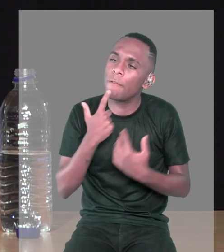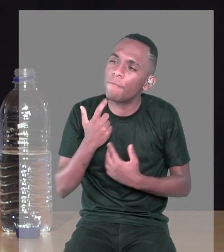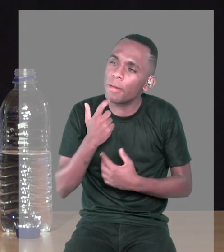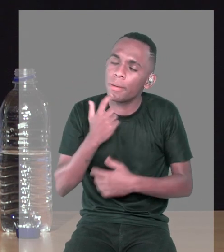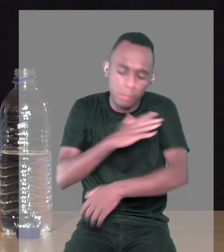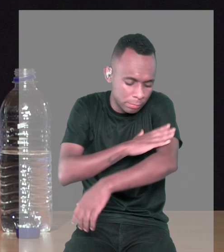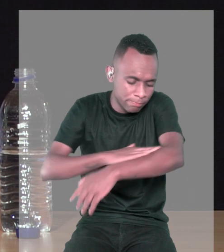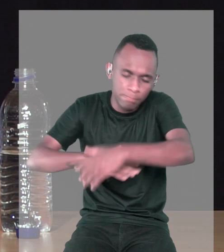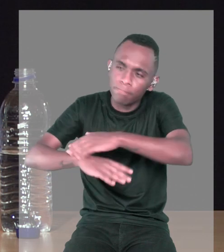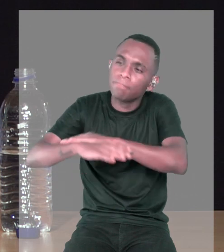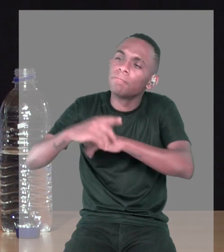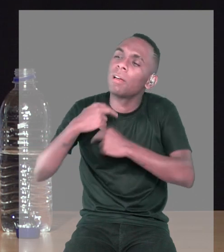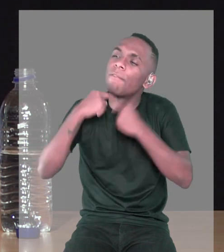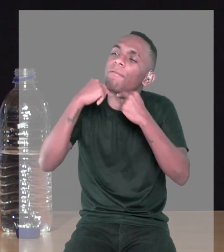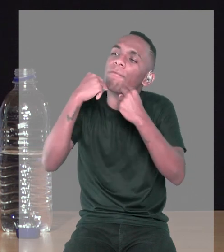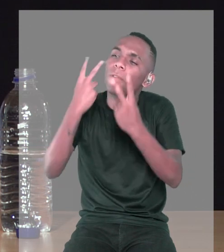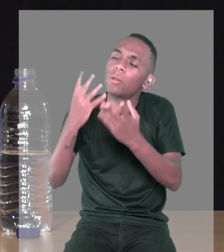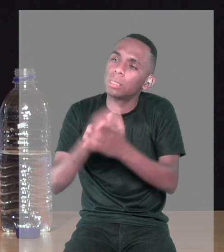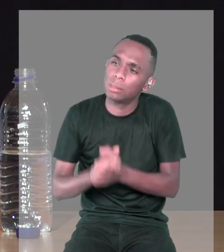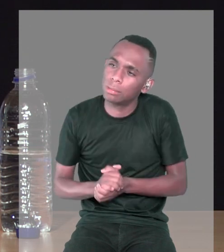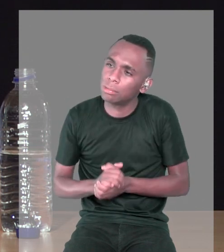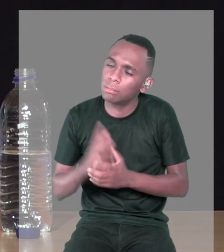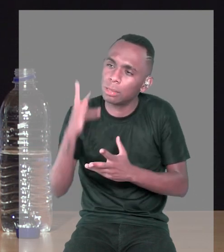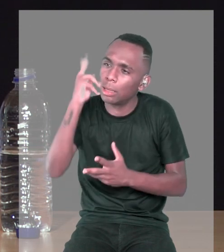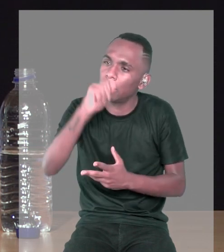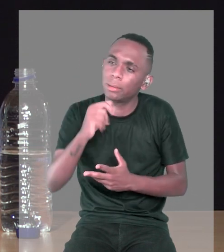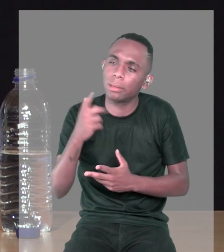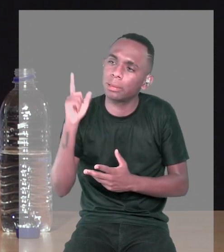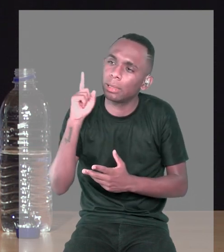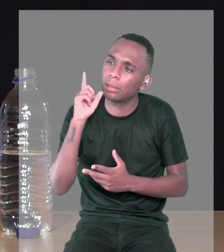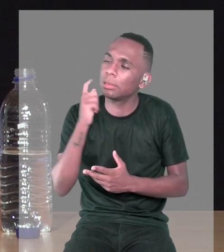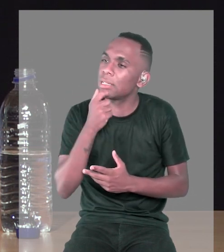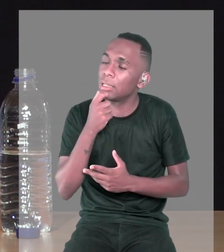ruivo-acastanhados, abundantes, a pele nacarada e a voz aguda das inglesas.